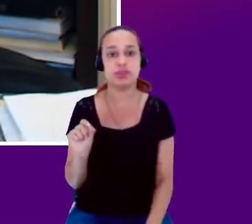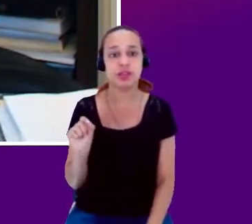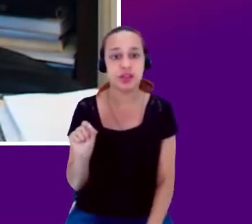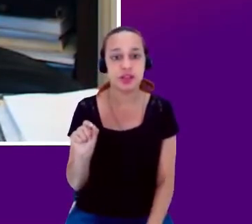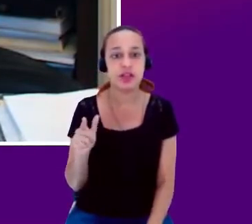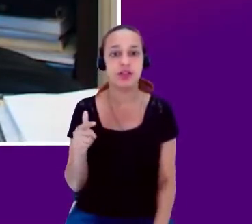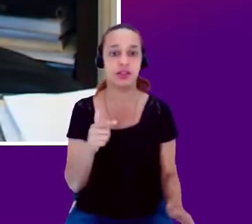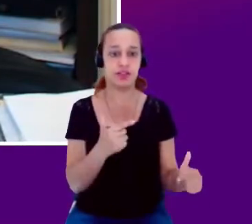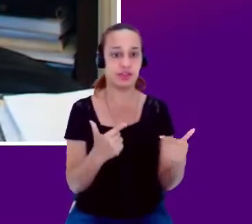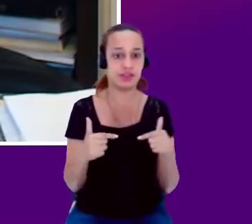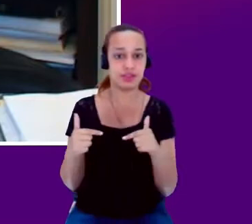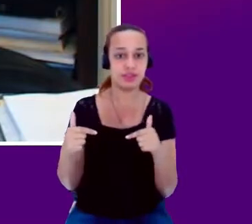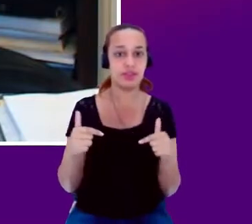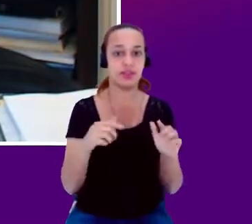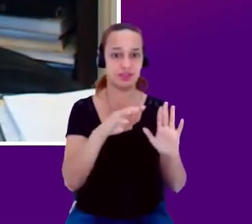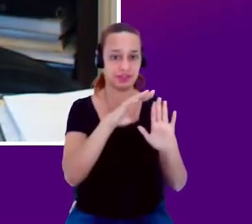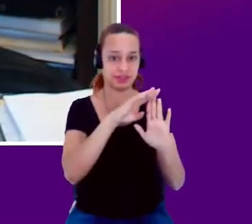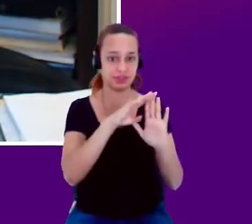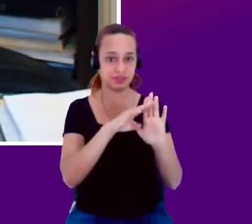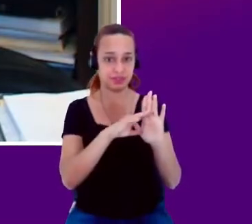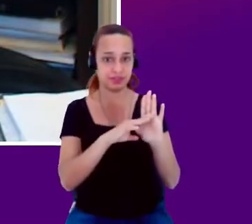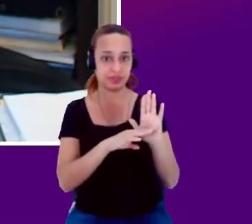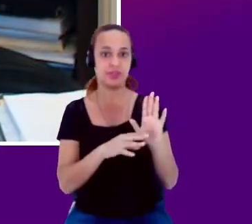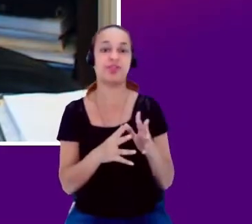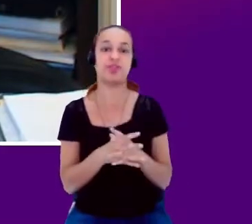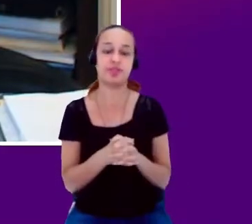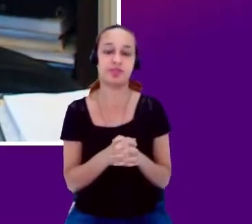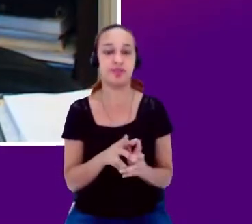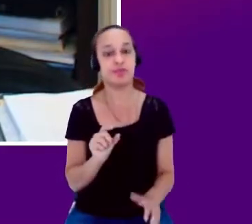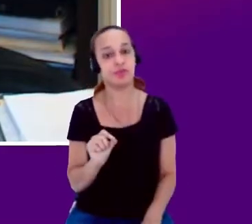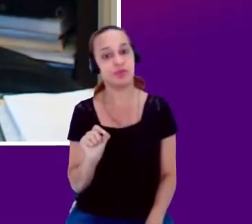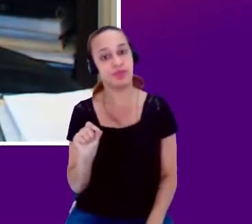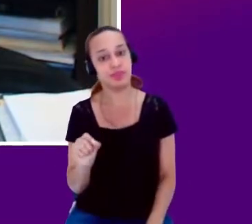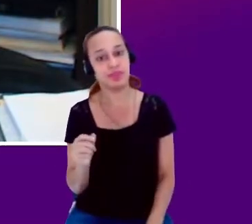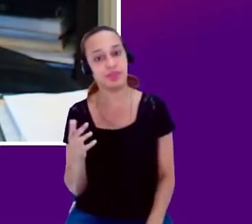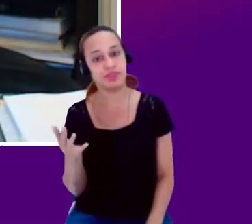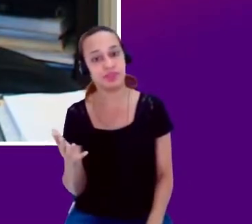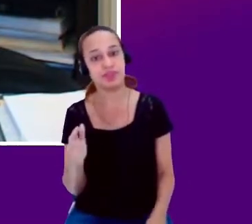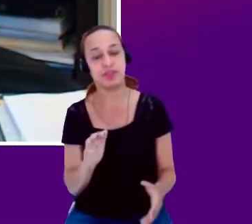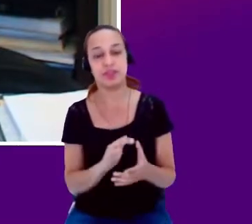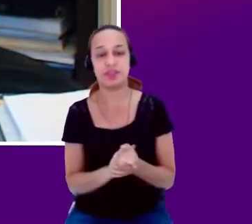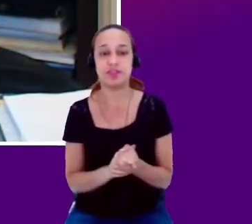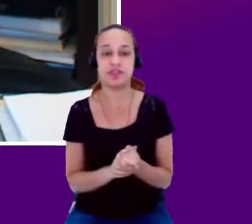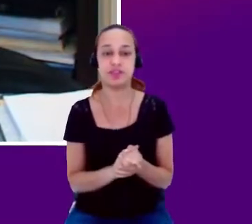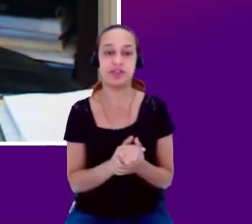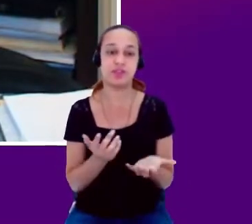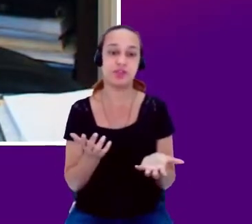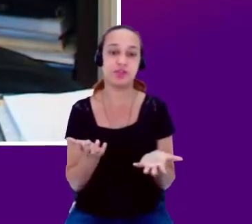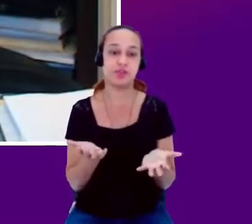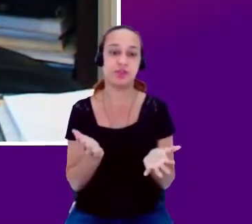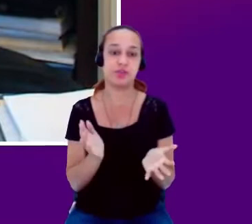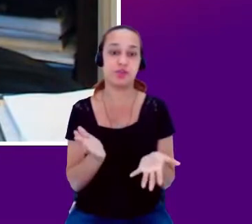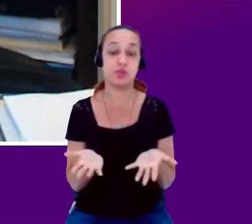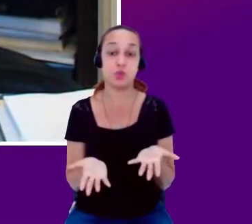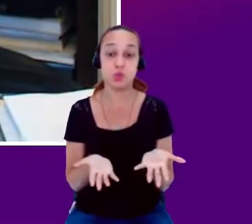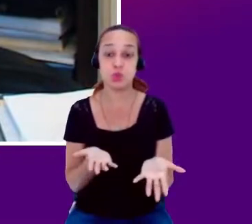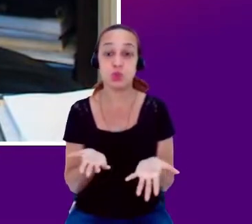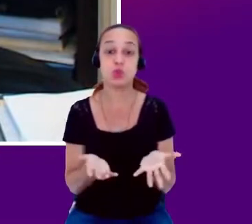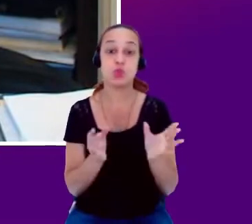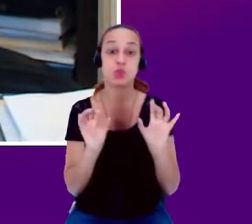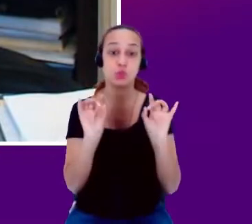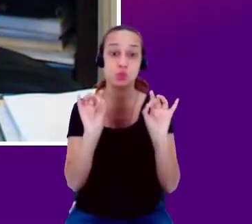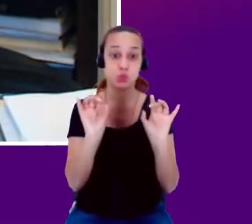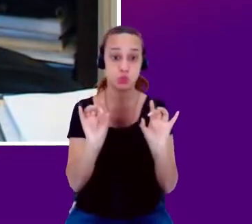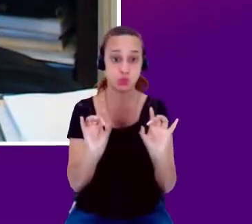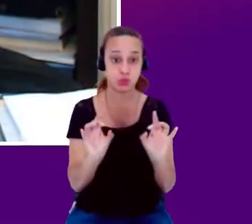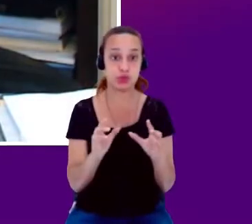trabalham com os dados como insumo e que, portanto, merecem um cuidado especial quanto